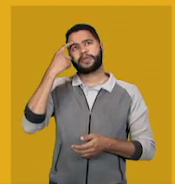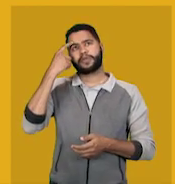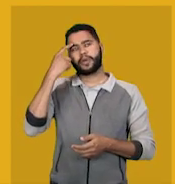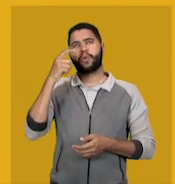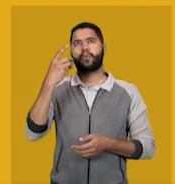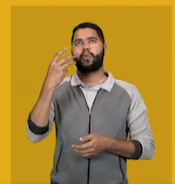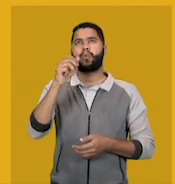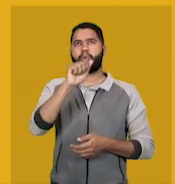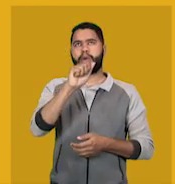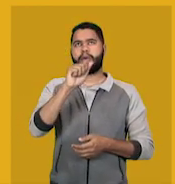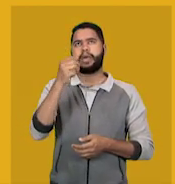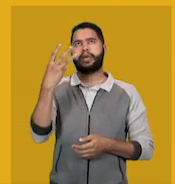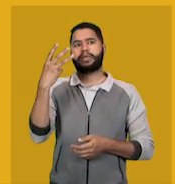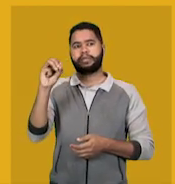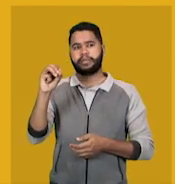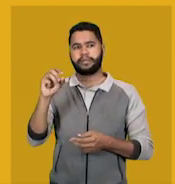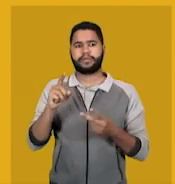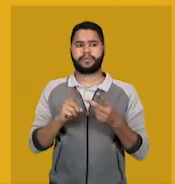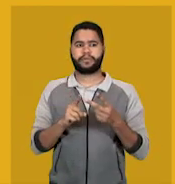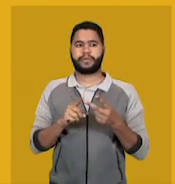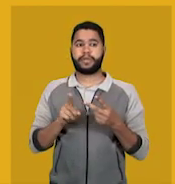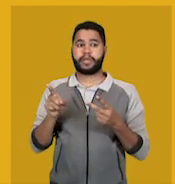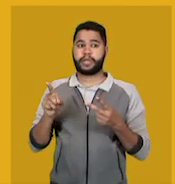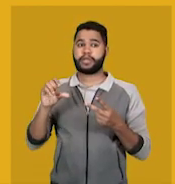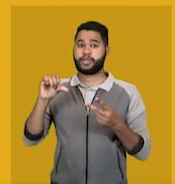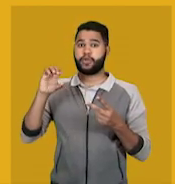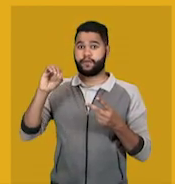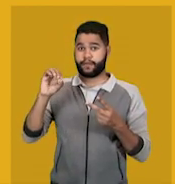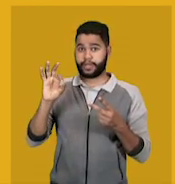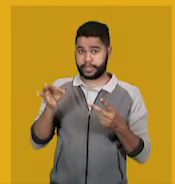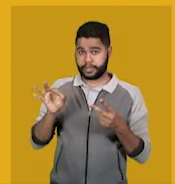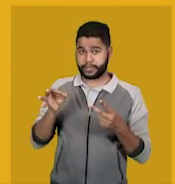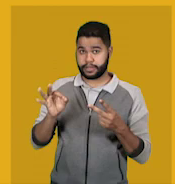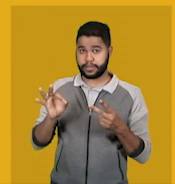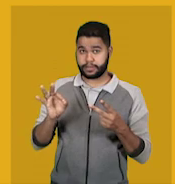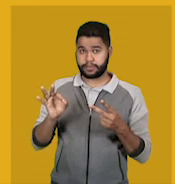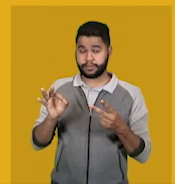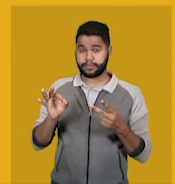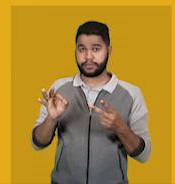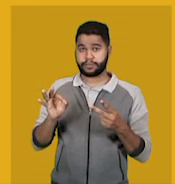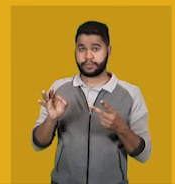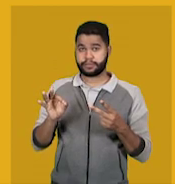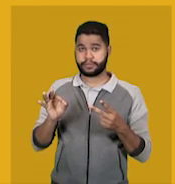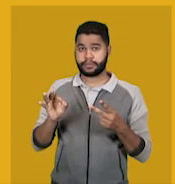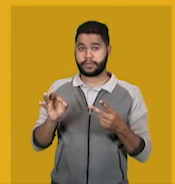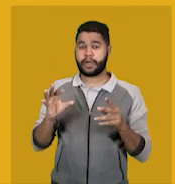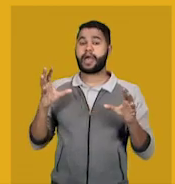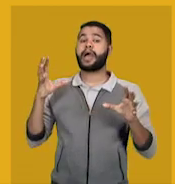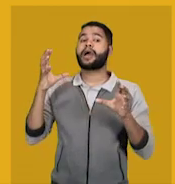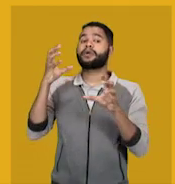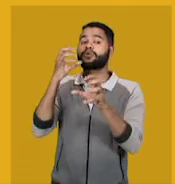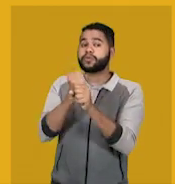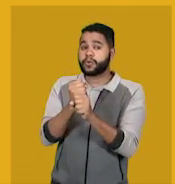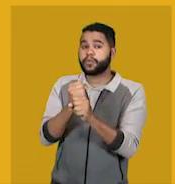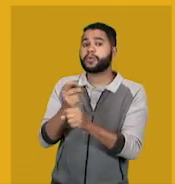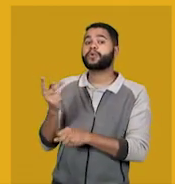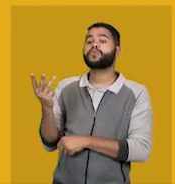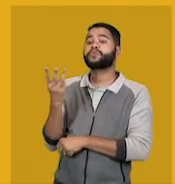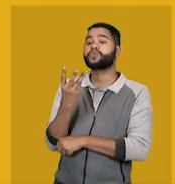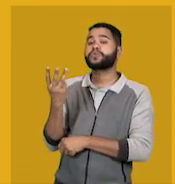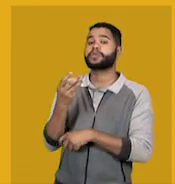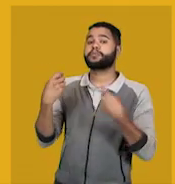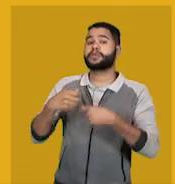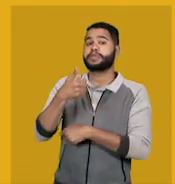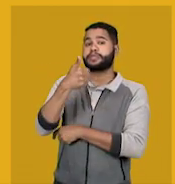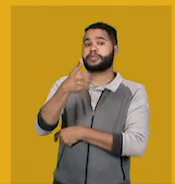o A é 30, este aqui é 90, né? Que é o ângulo reto. A soma dos ângulos internos do